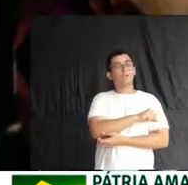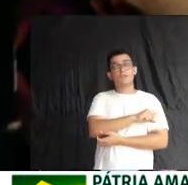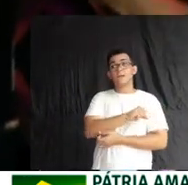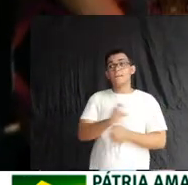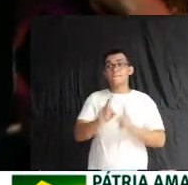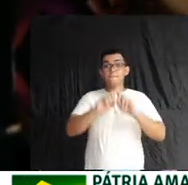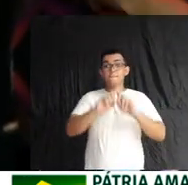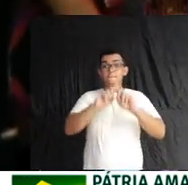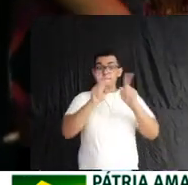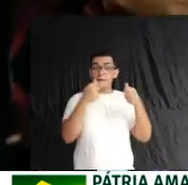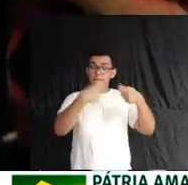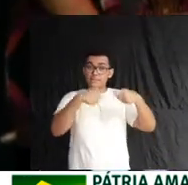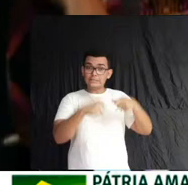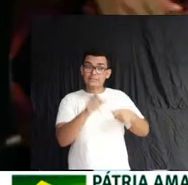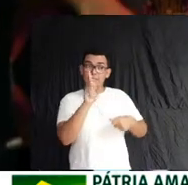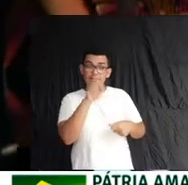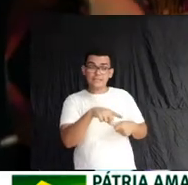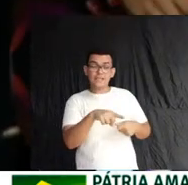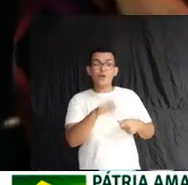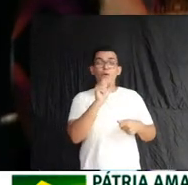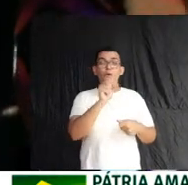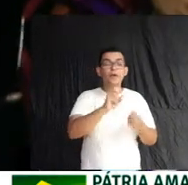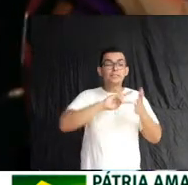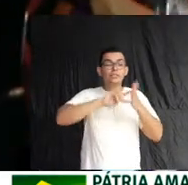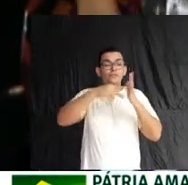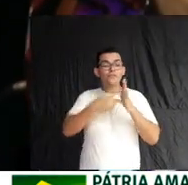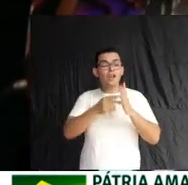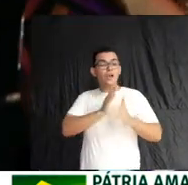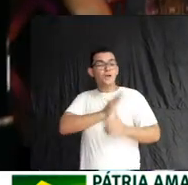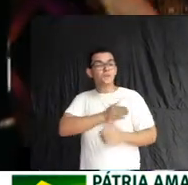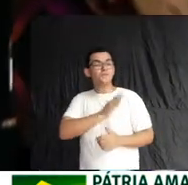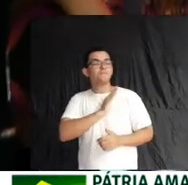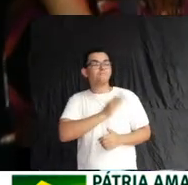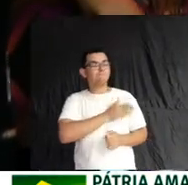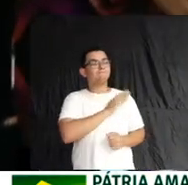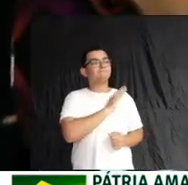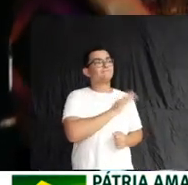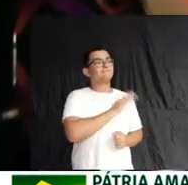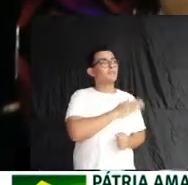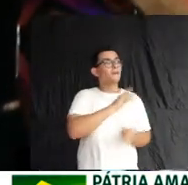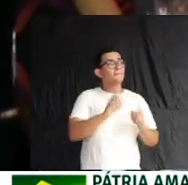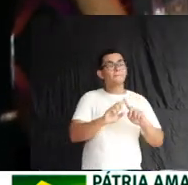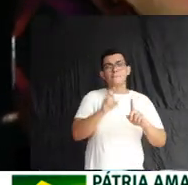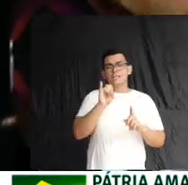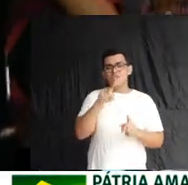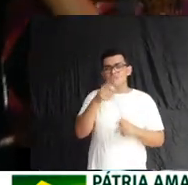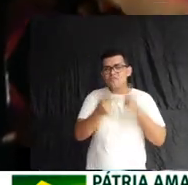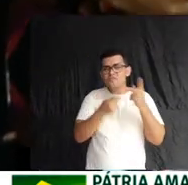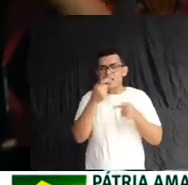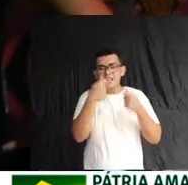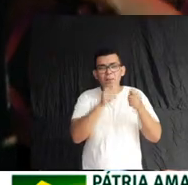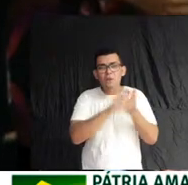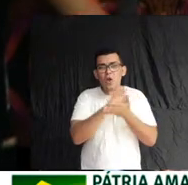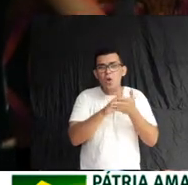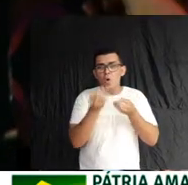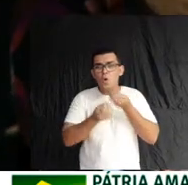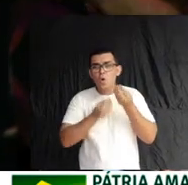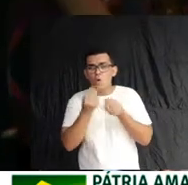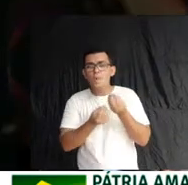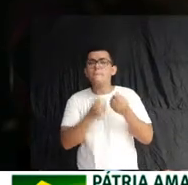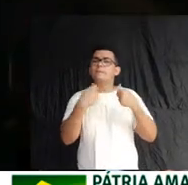Mas tem que ser assim. Eu sei de coração. Não diga, não precisa.